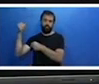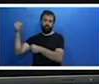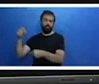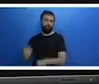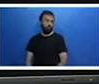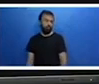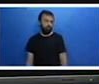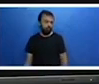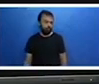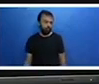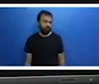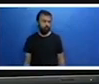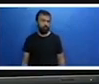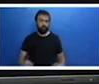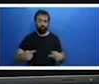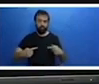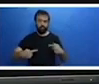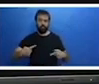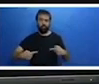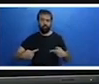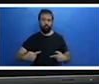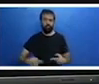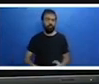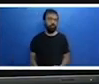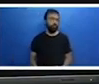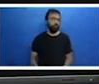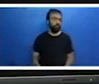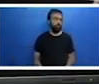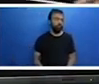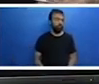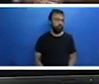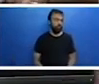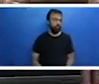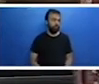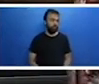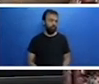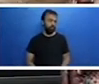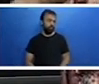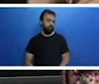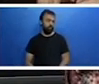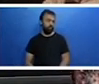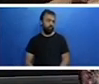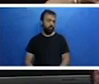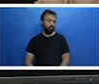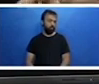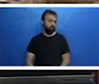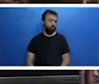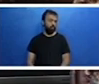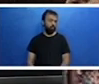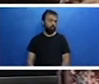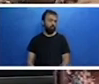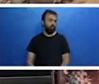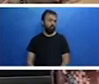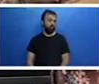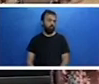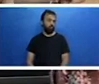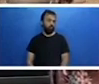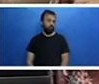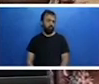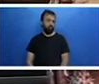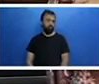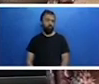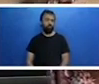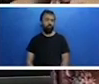campeonatos regionais e os abertos. Aqui nós temos a Letícia, aqui ó, o grupo das meninas, a Diana,